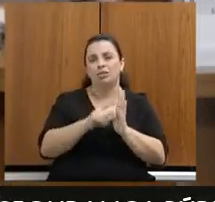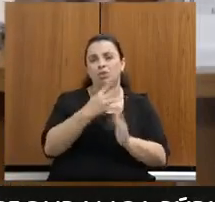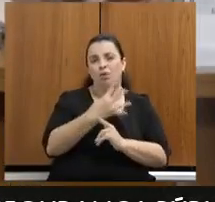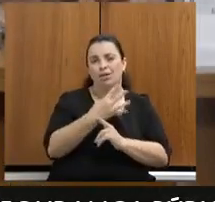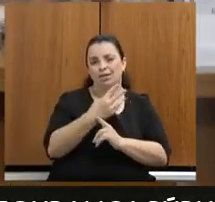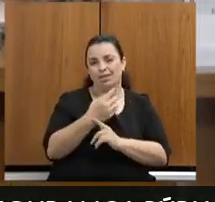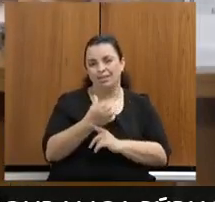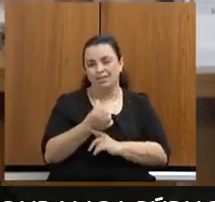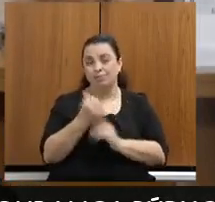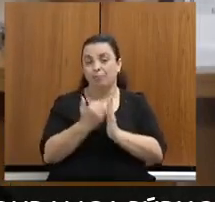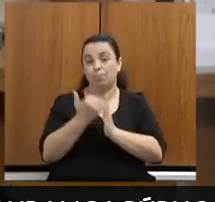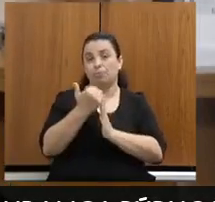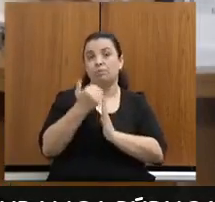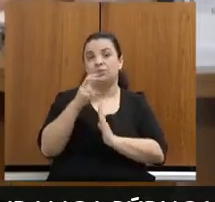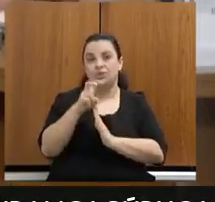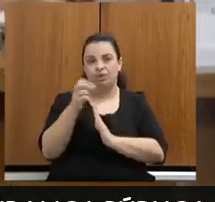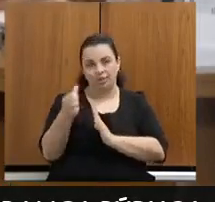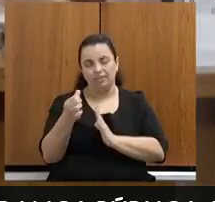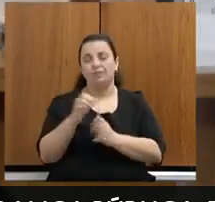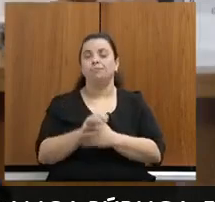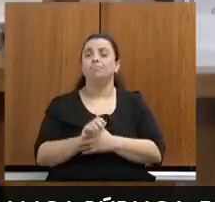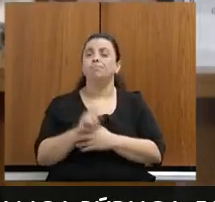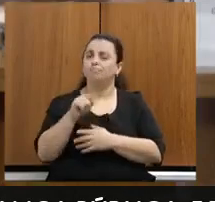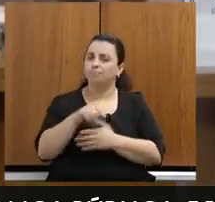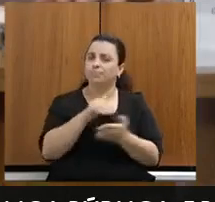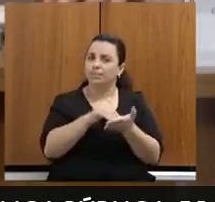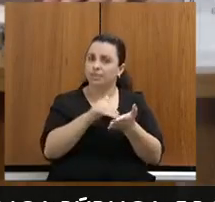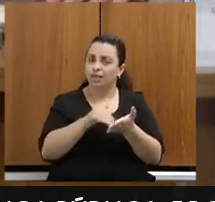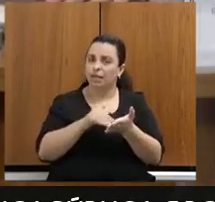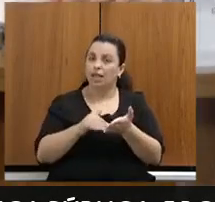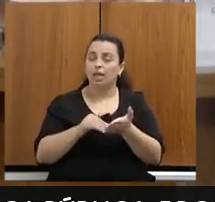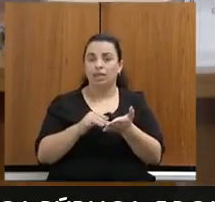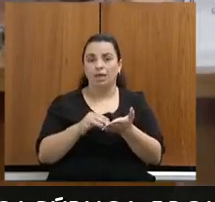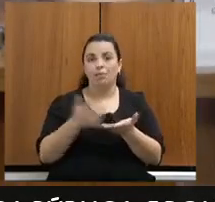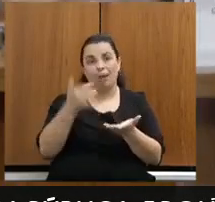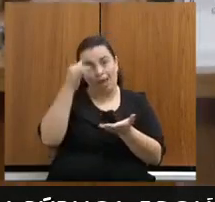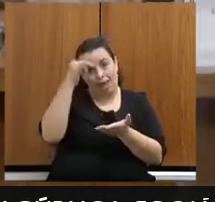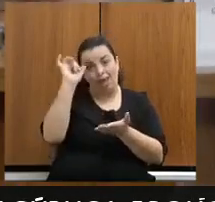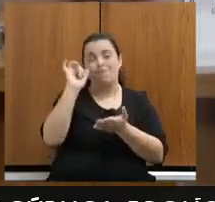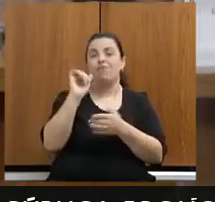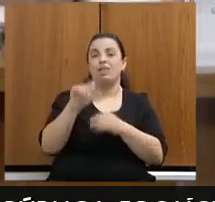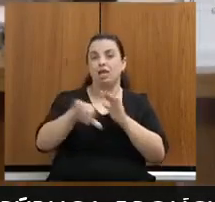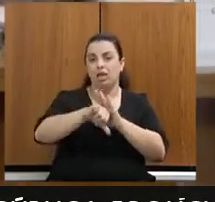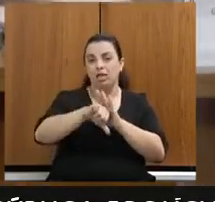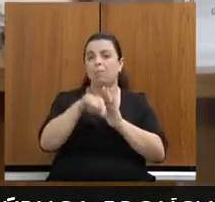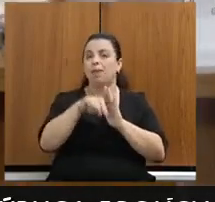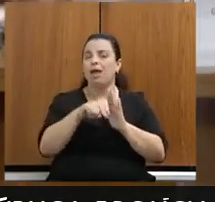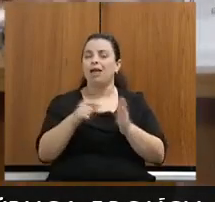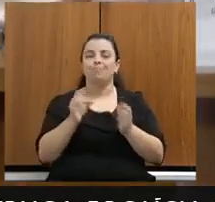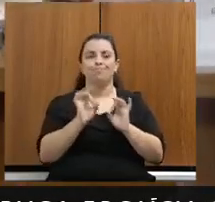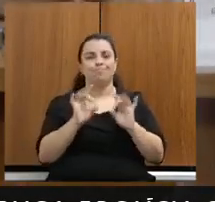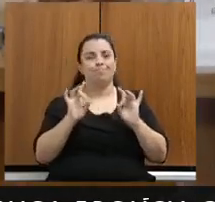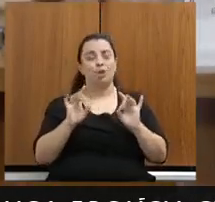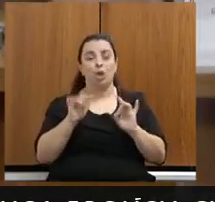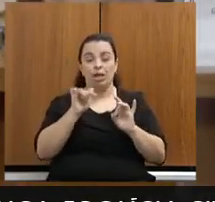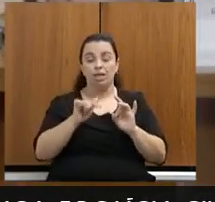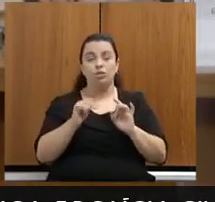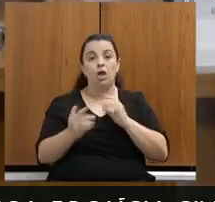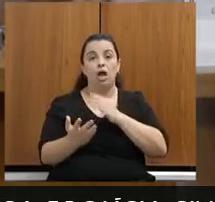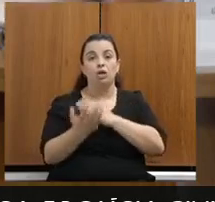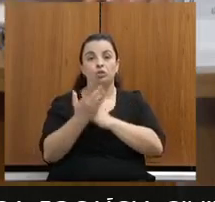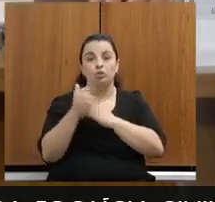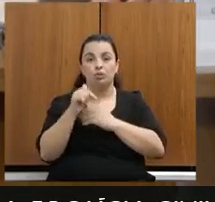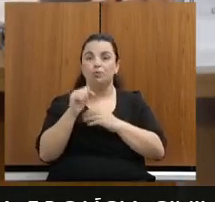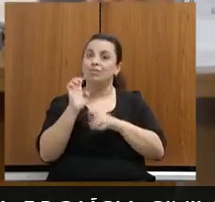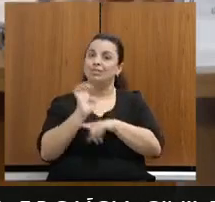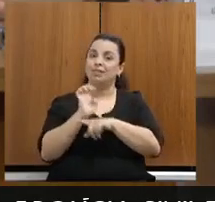essa essa a nossa Secretaria de pregação realmente a nossa Xodó Então é isso que faz realmente nosso estado fique seguro